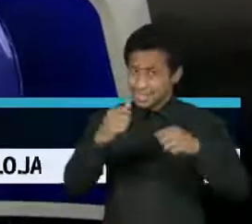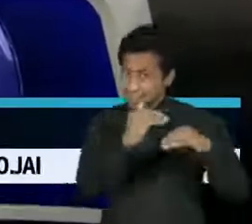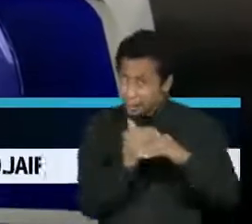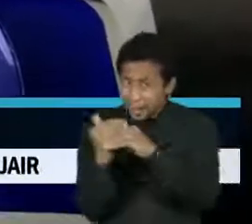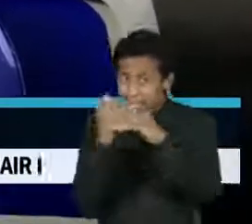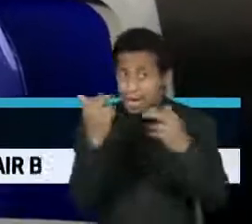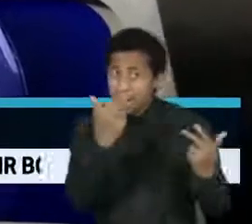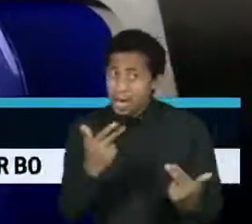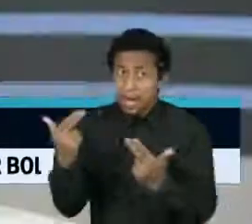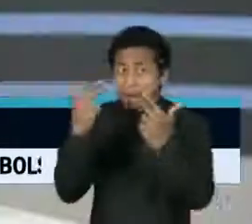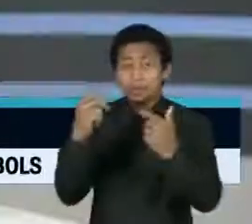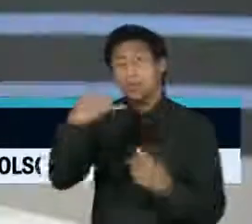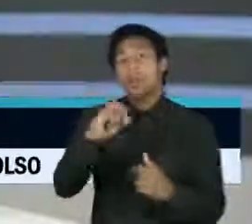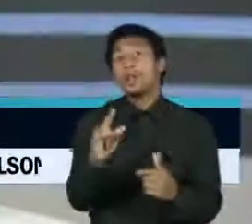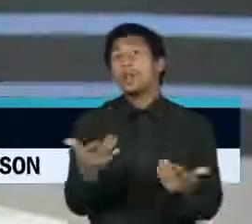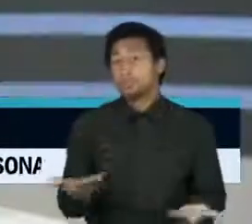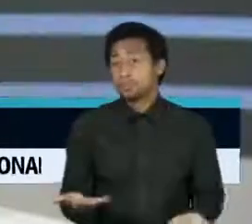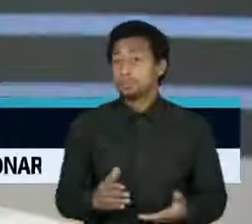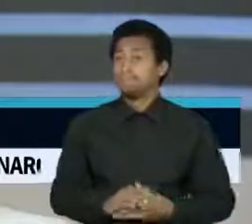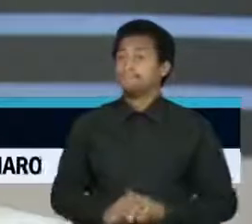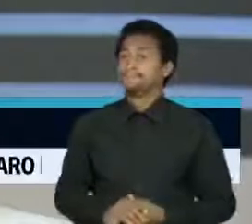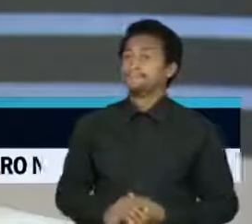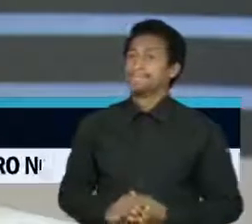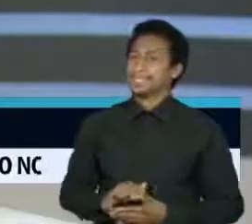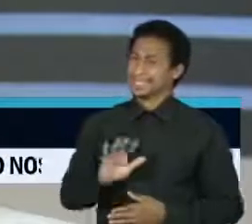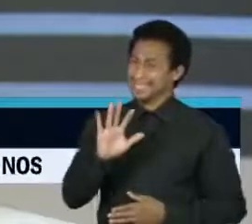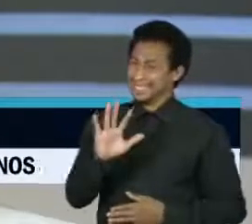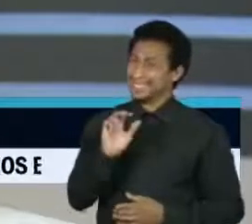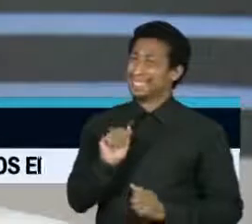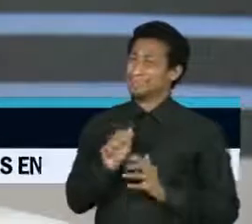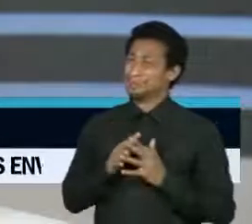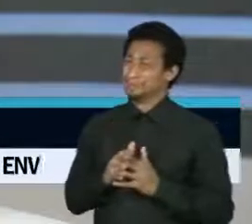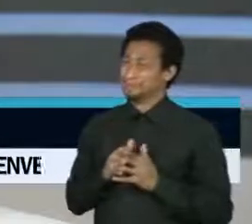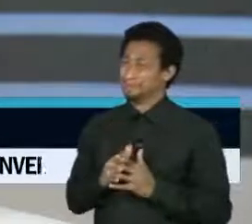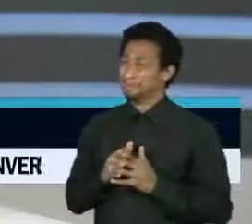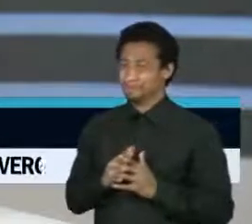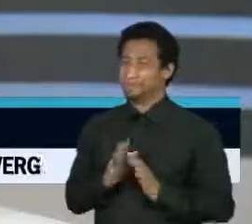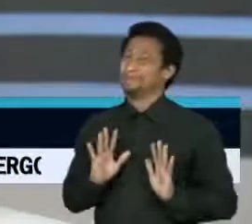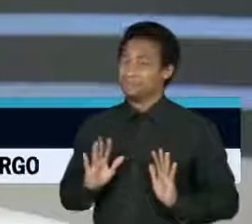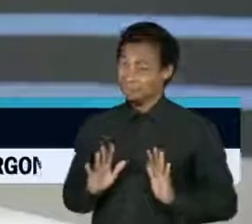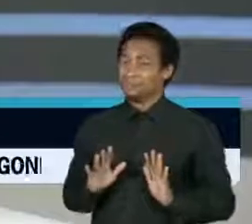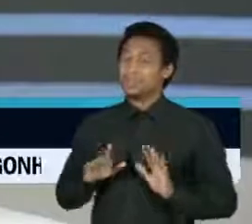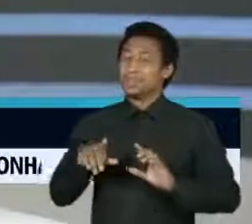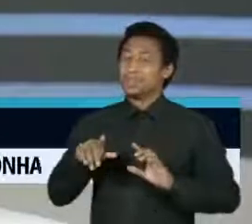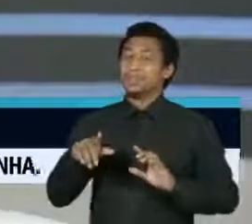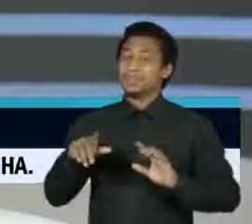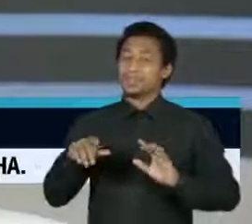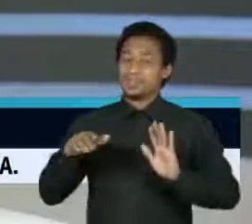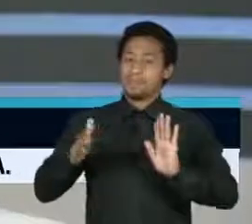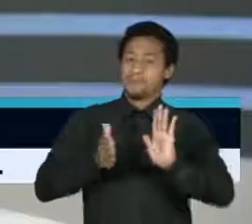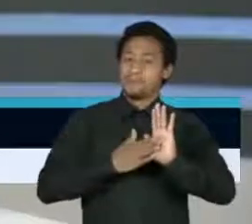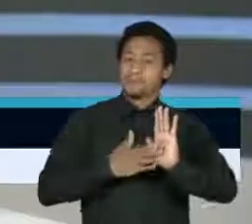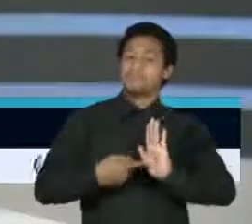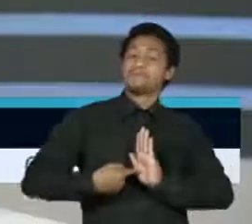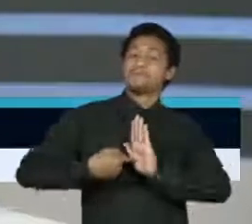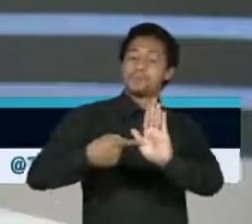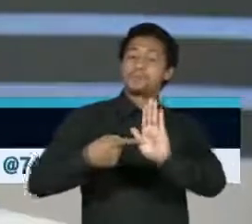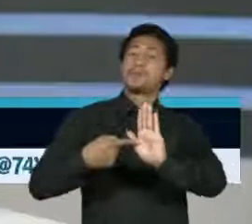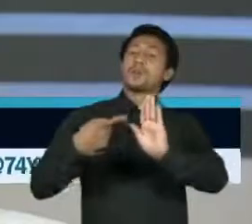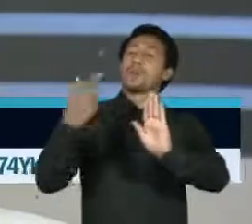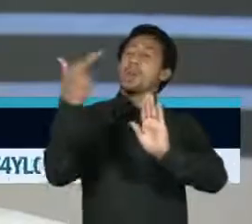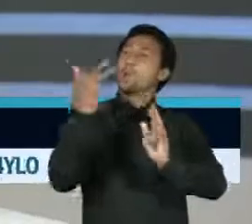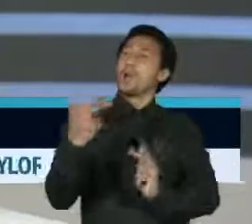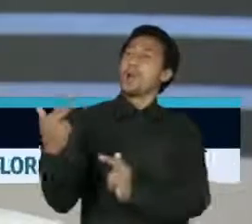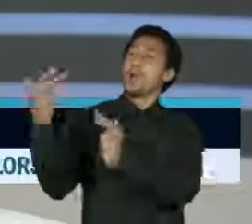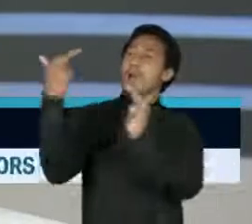eu tenho eu tenho uma tendência a achar que essa centralizações às vezes são problemáticas né de que você tem